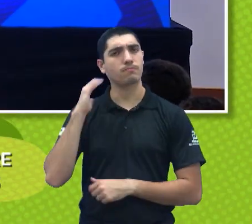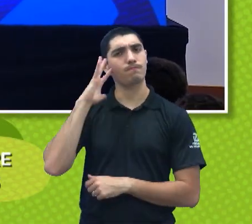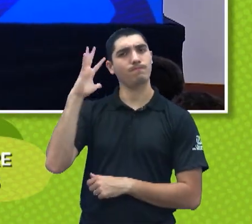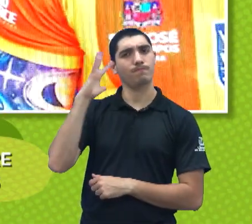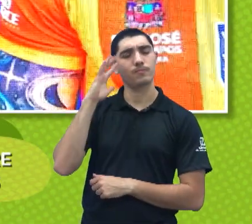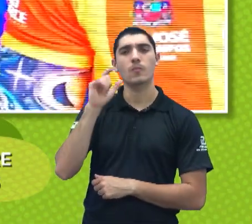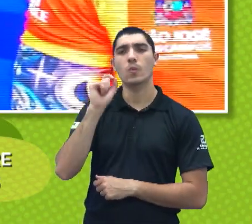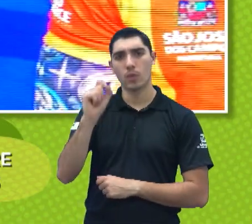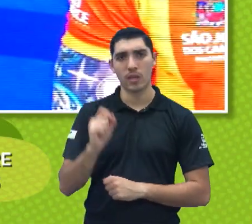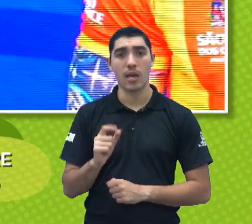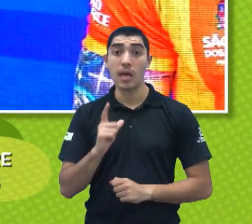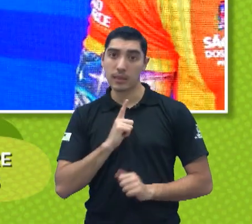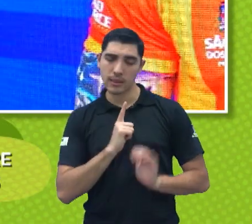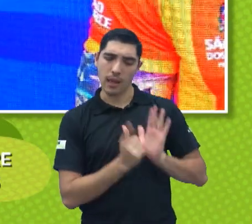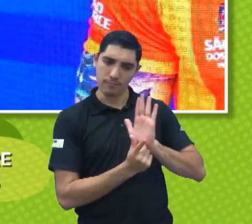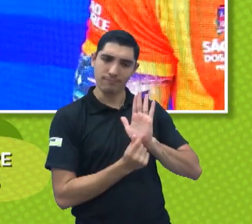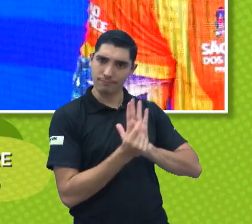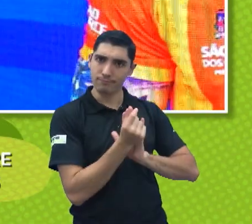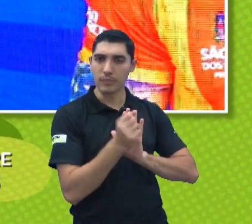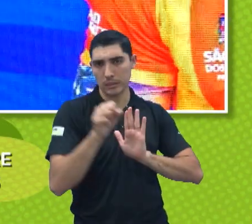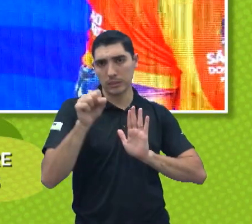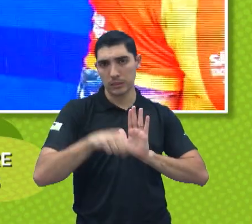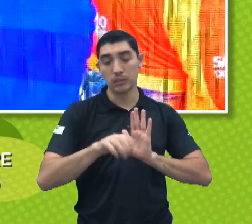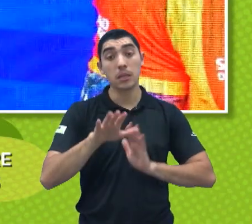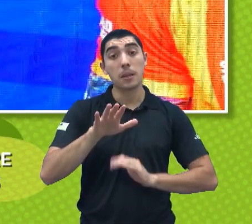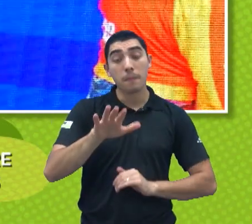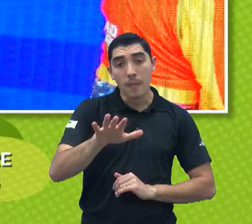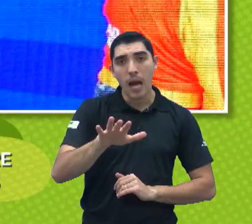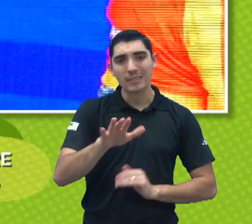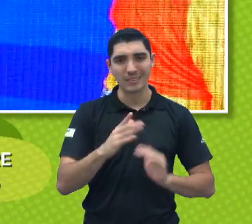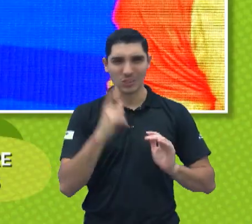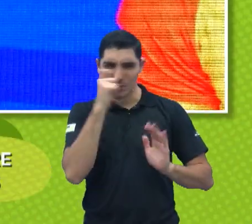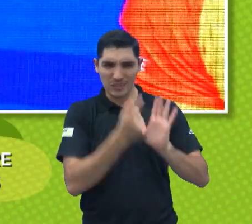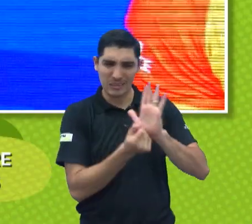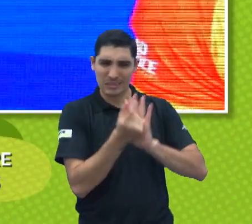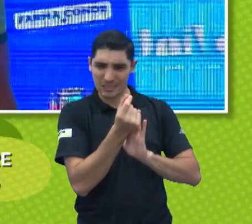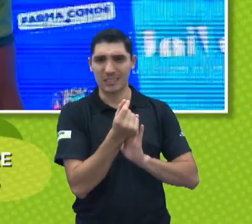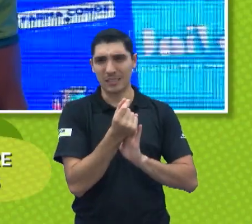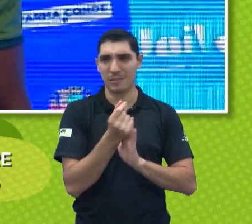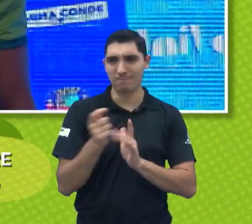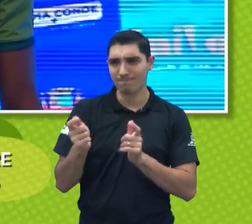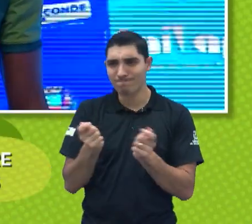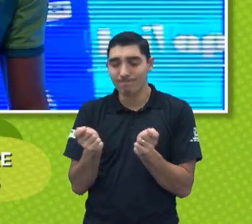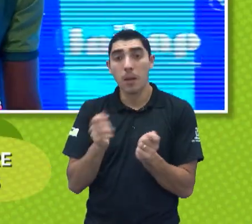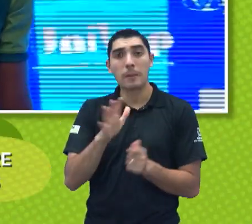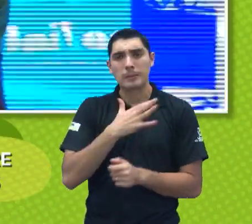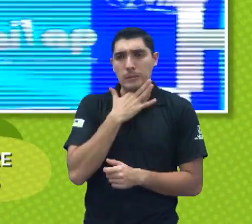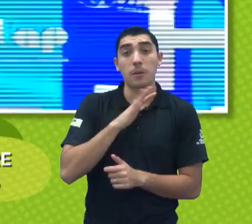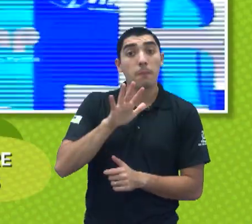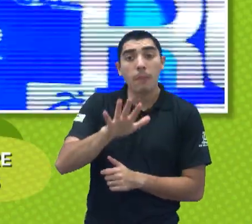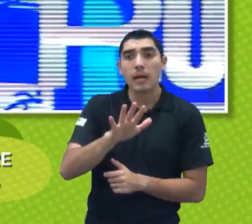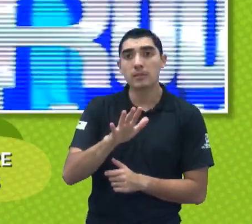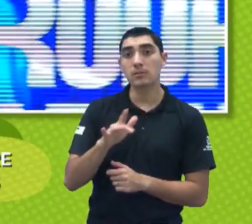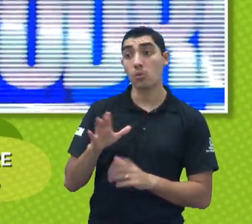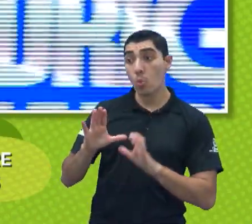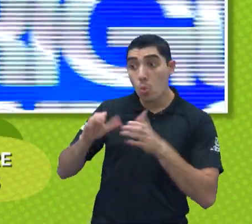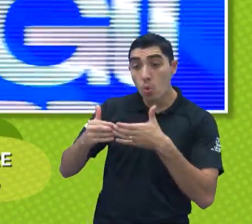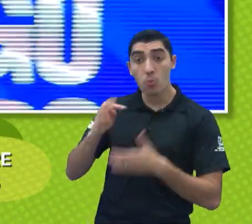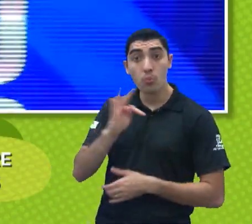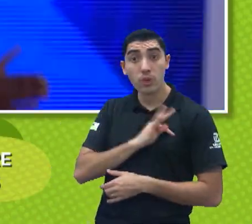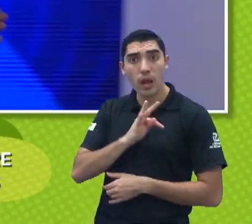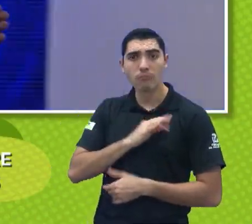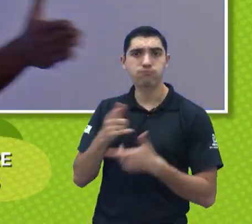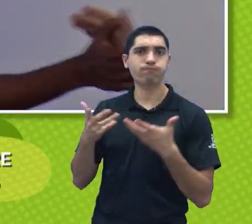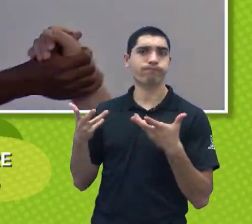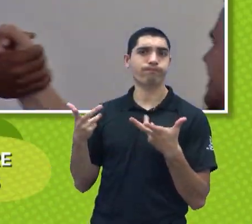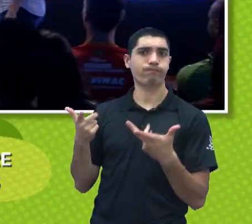limitação orçamentária, mas isso não define nós termos limitações quanto a questões técnicas no grupo. A gente pode trazer